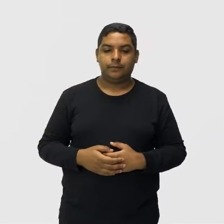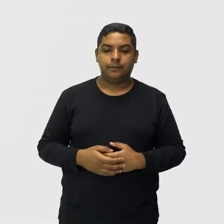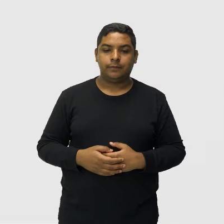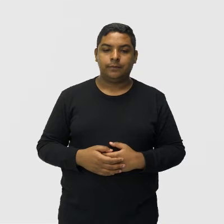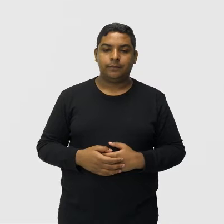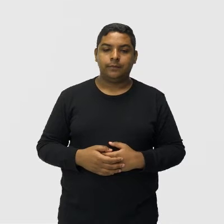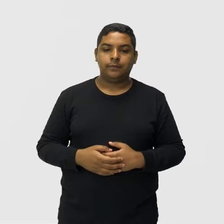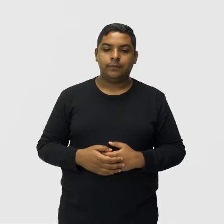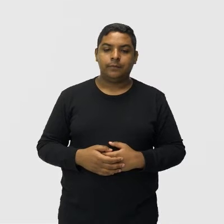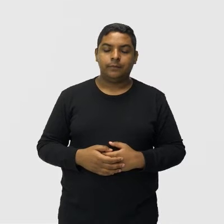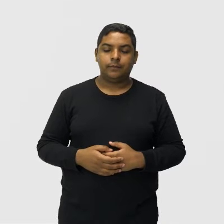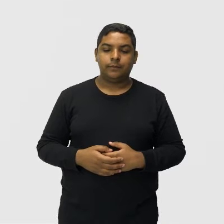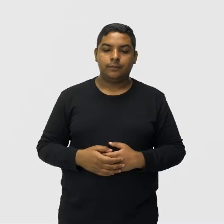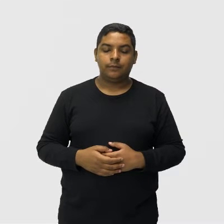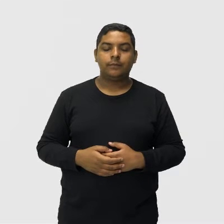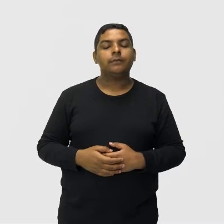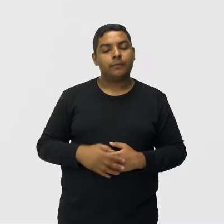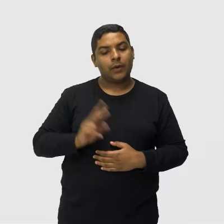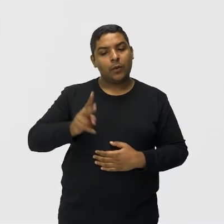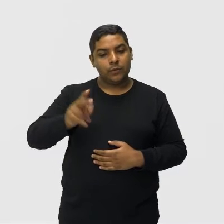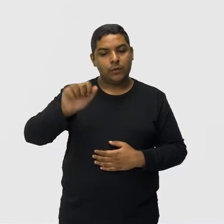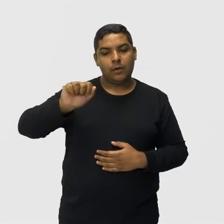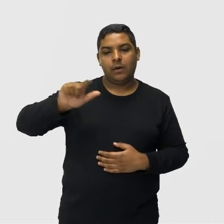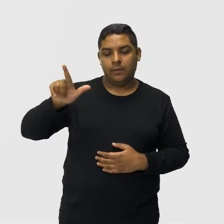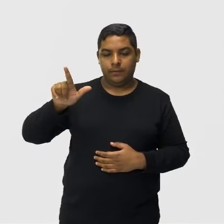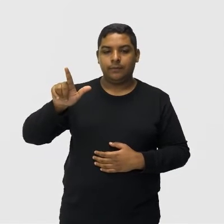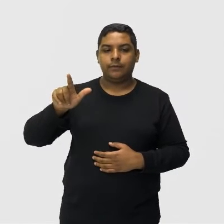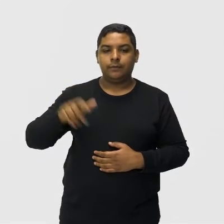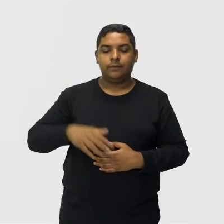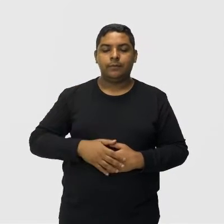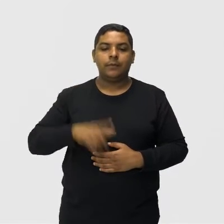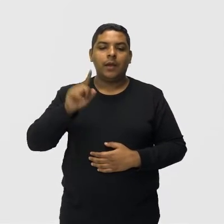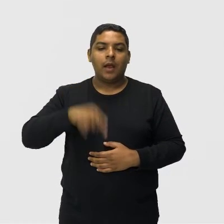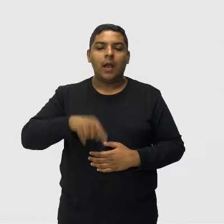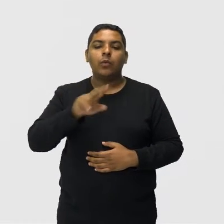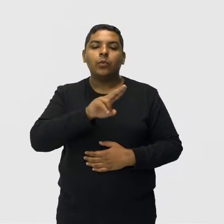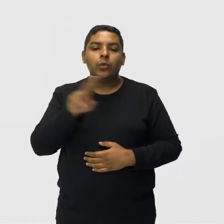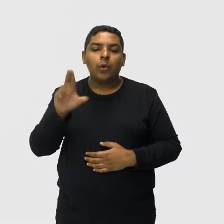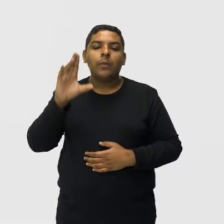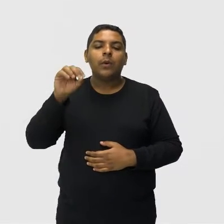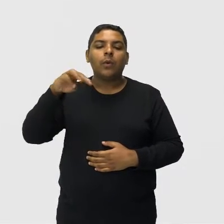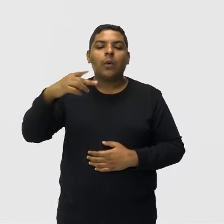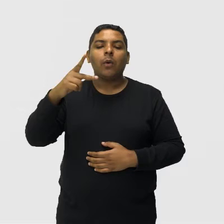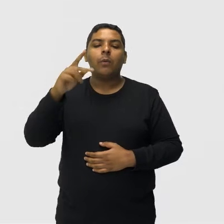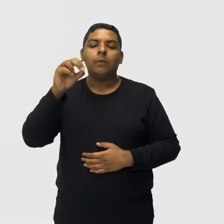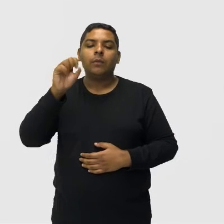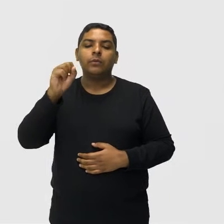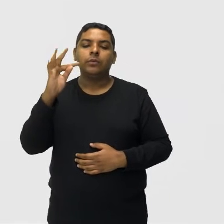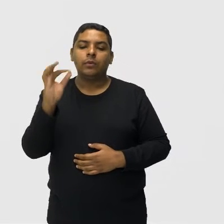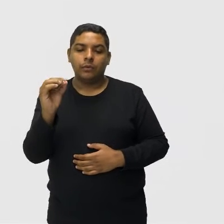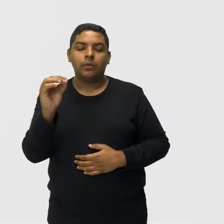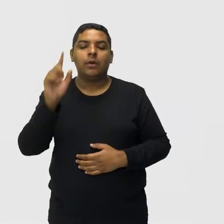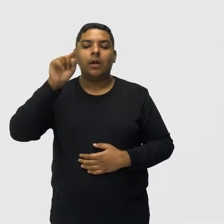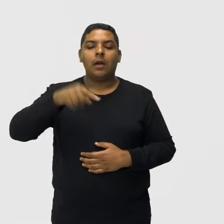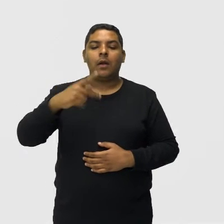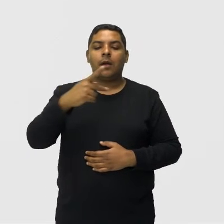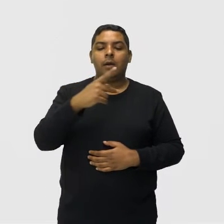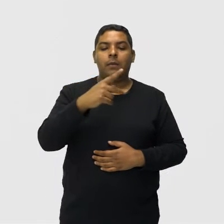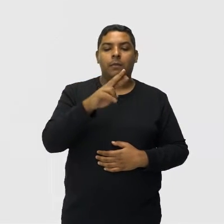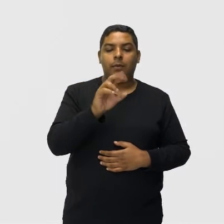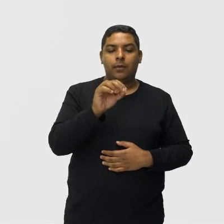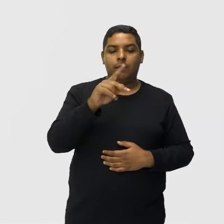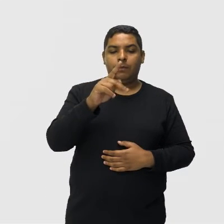a terminação para aldeído continua al. Então, né, o nome para esse composto é o